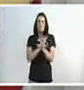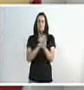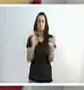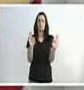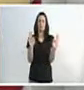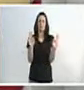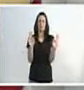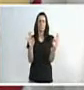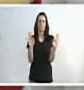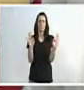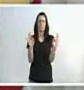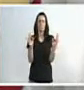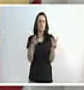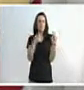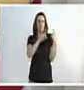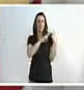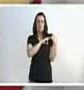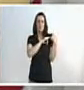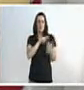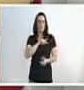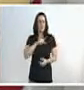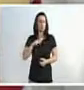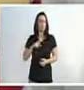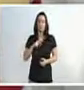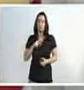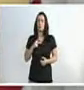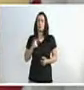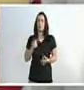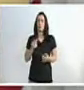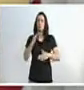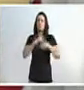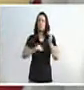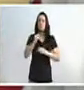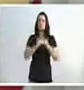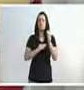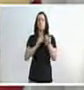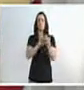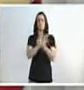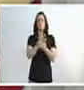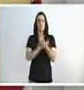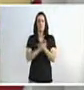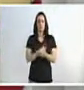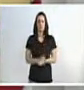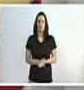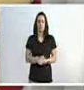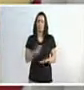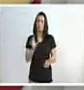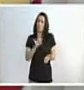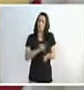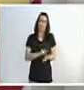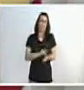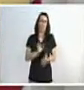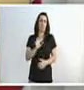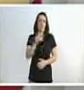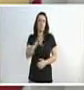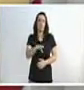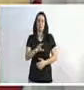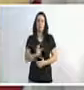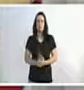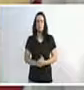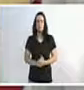e não tem responsabilidade pública e atribuição nenhuma. Essa é a realidade do que está